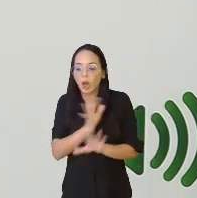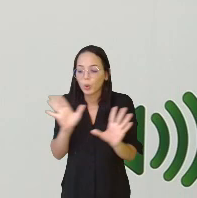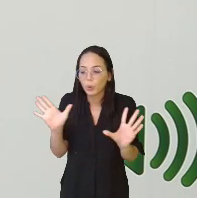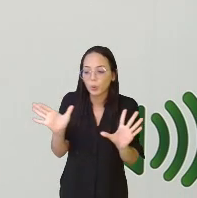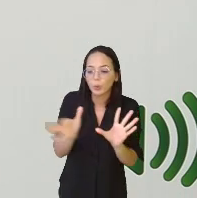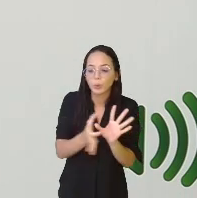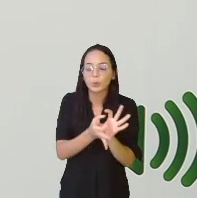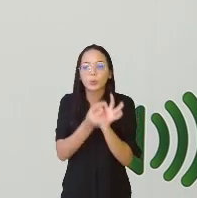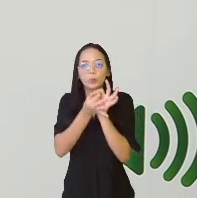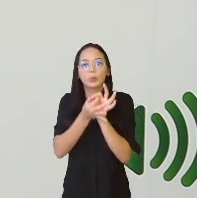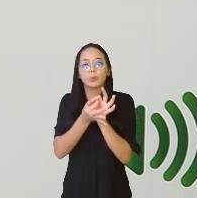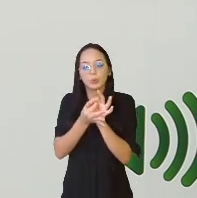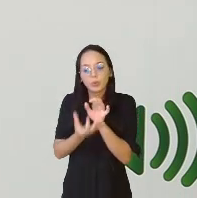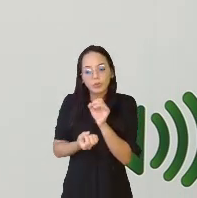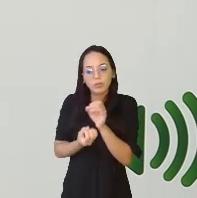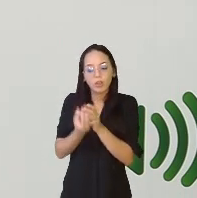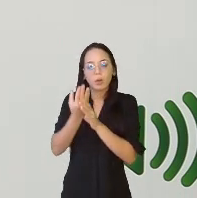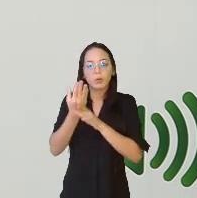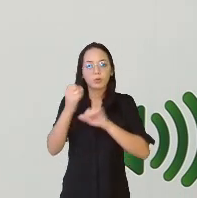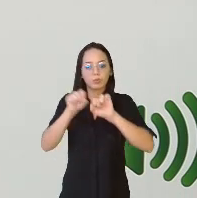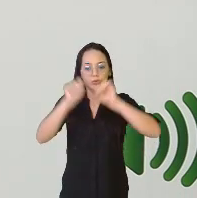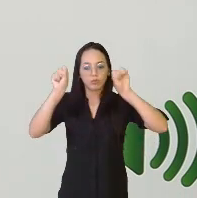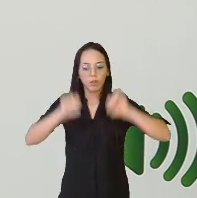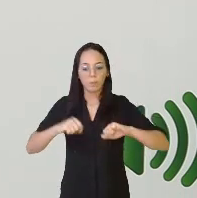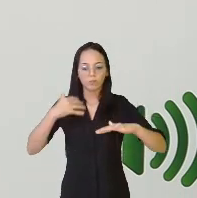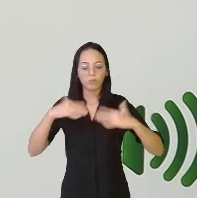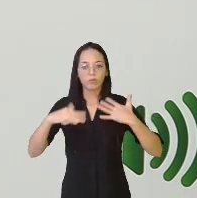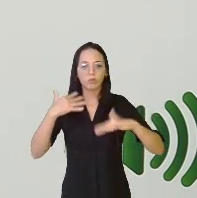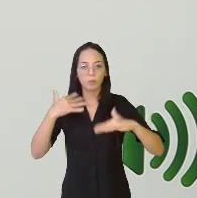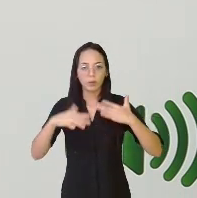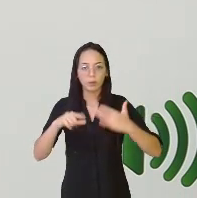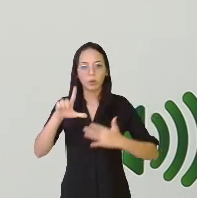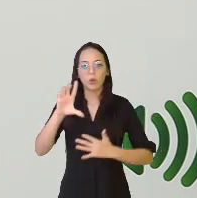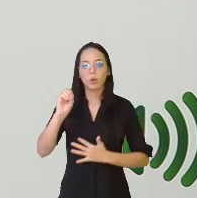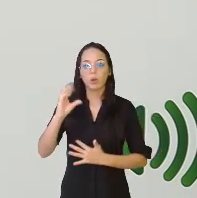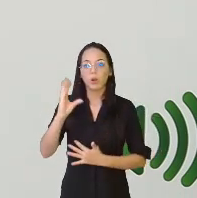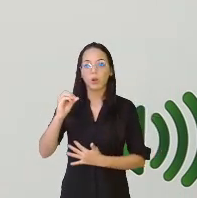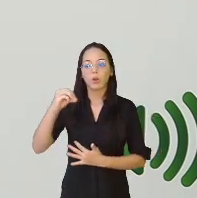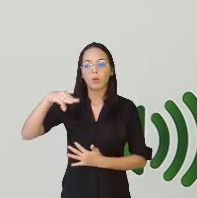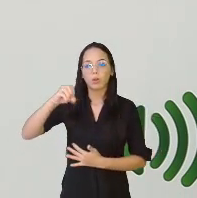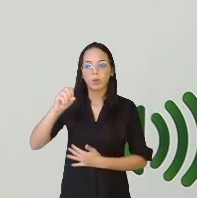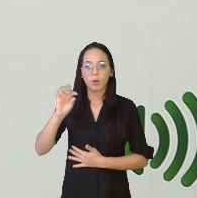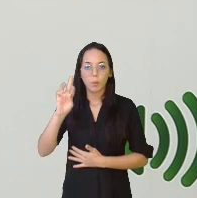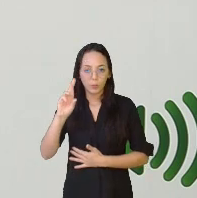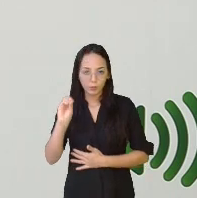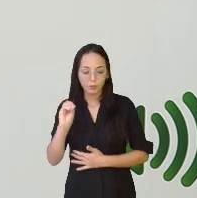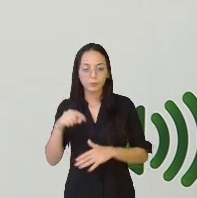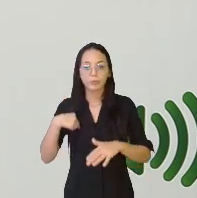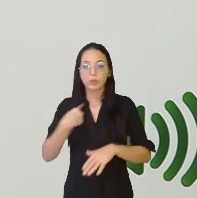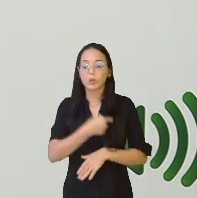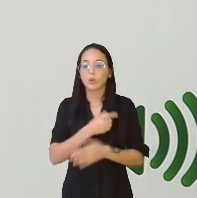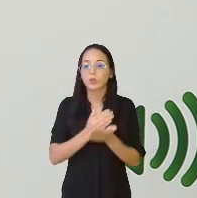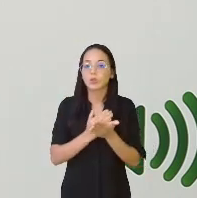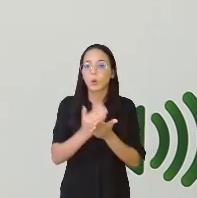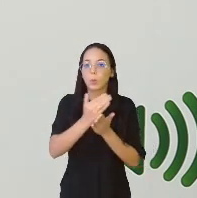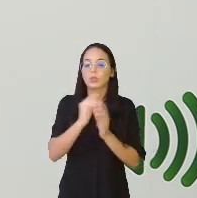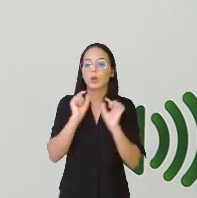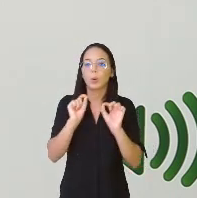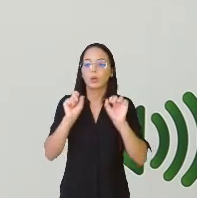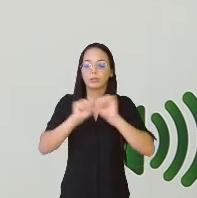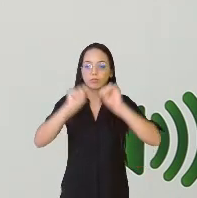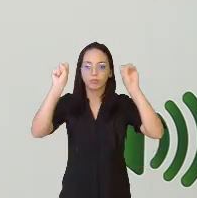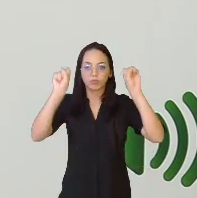eles formam o nosso sistema locomotor. A gente vai começar pelo sistema